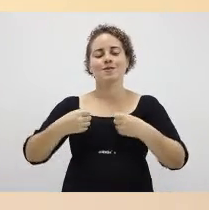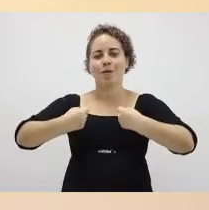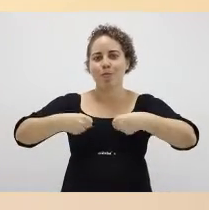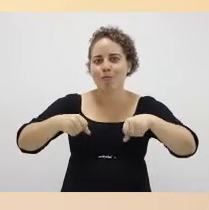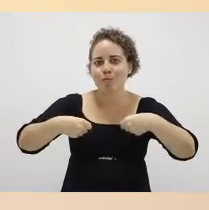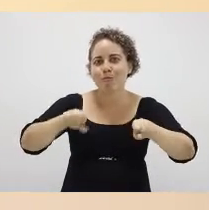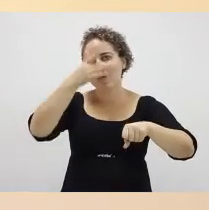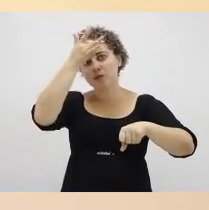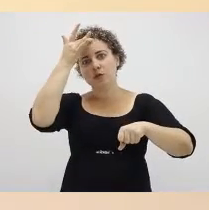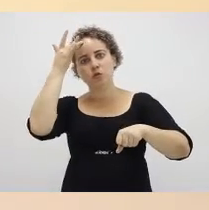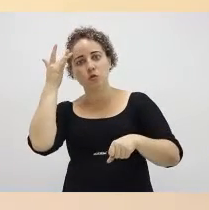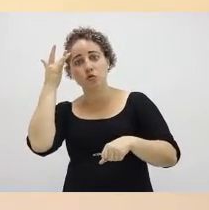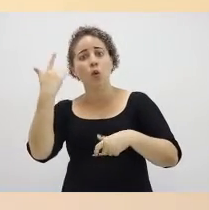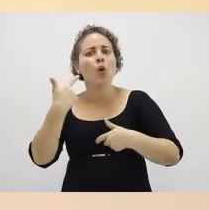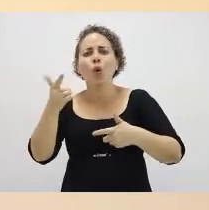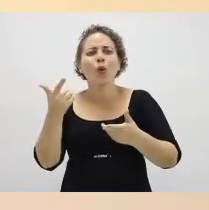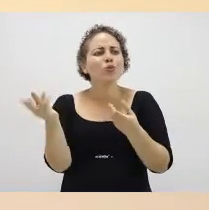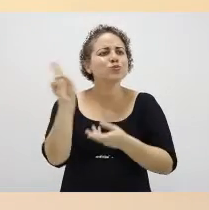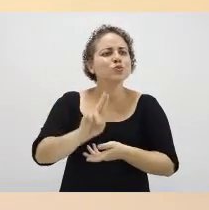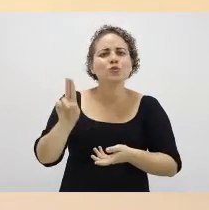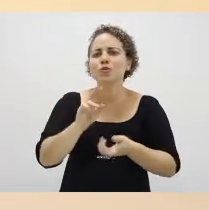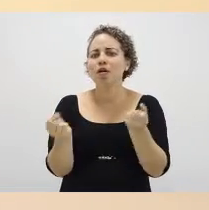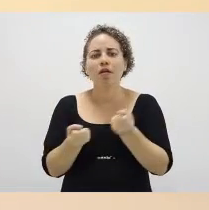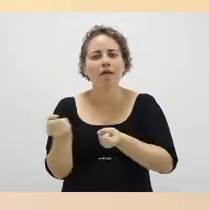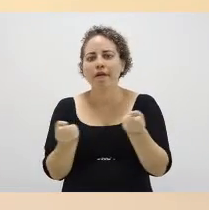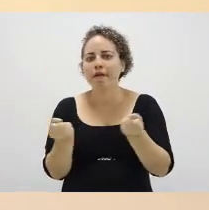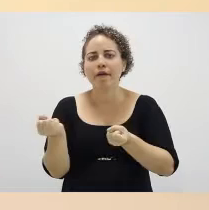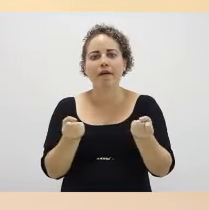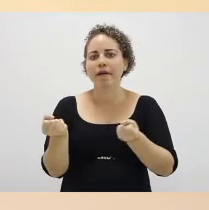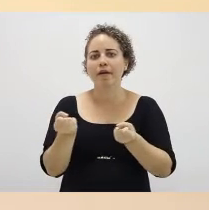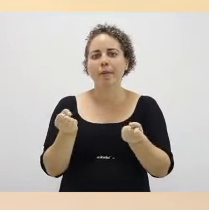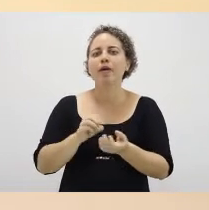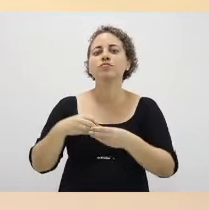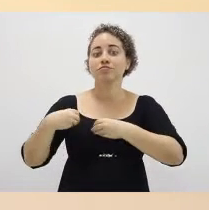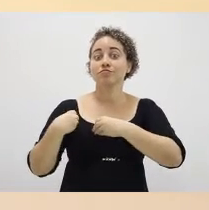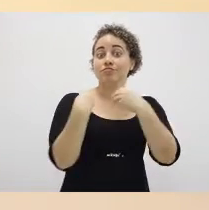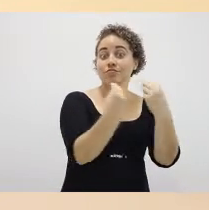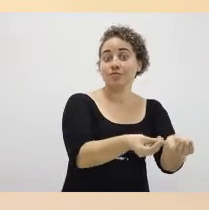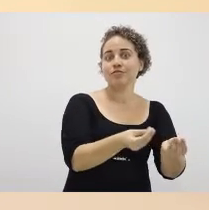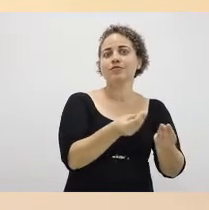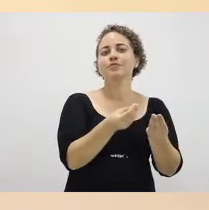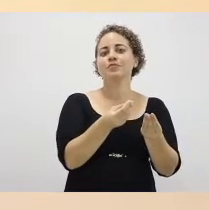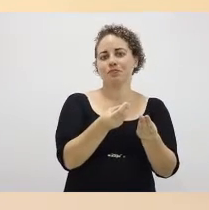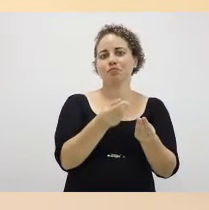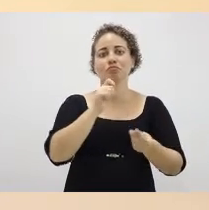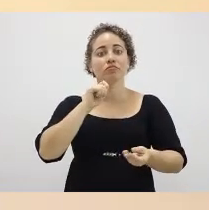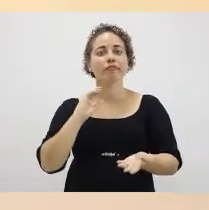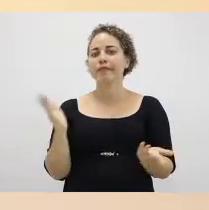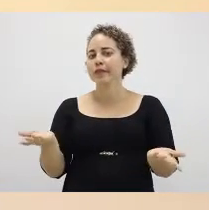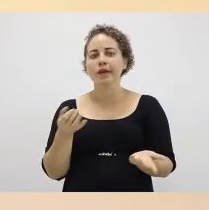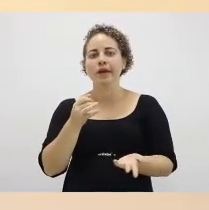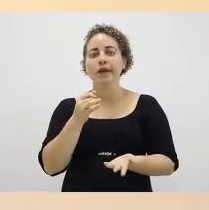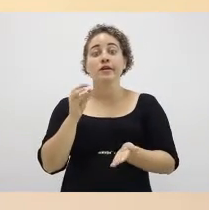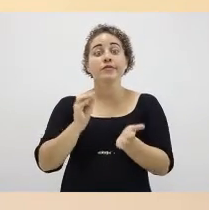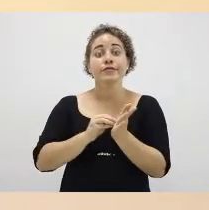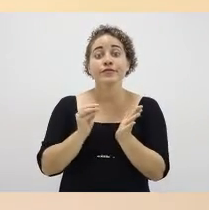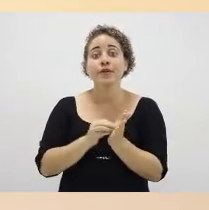ou alguma outra forma de entregar esses produtos. Então, por exemplo, se falta o pão na